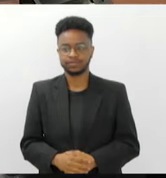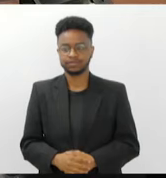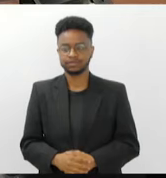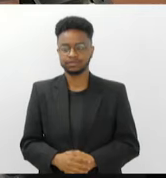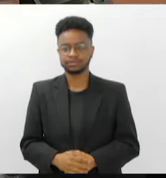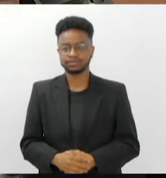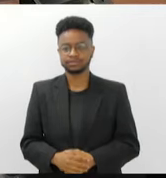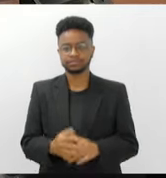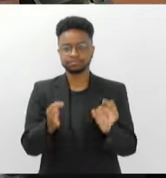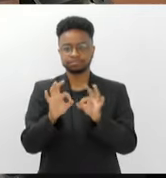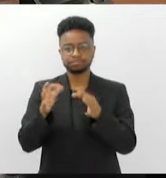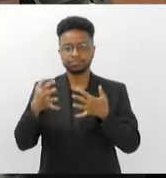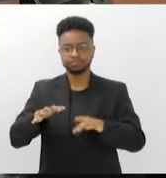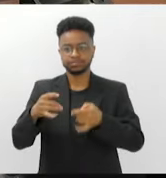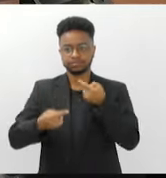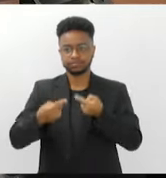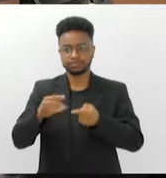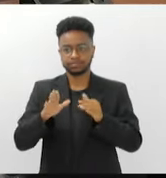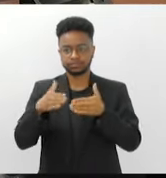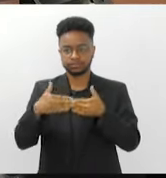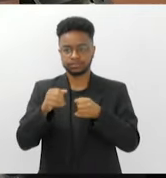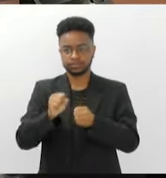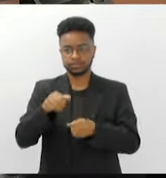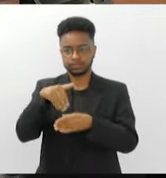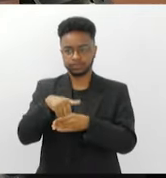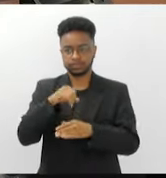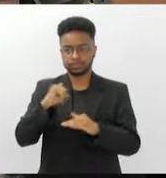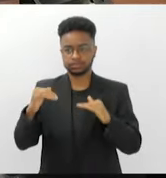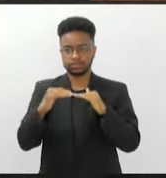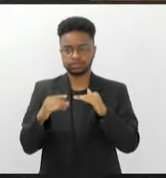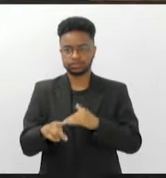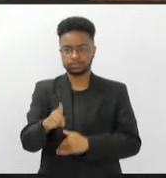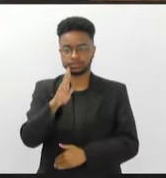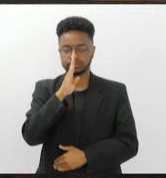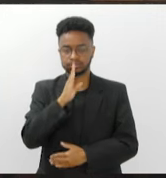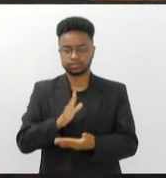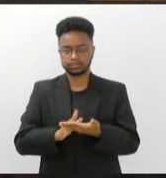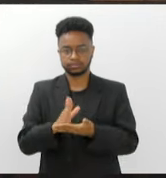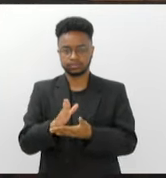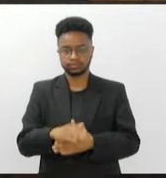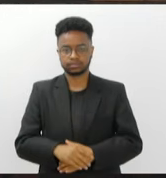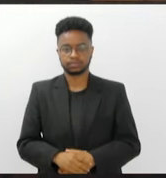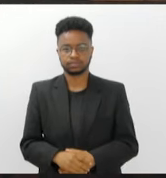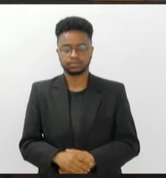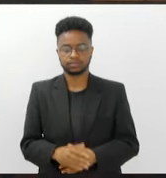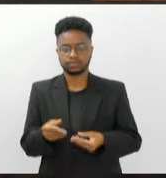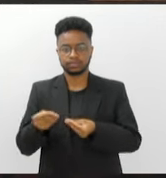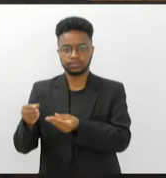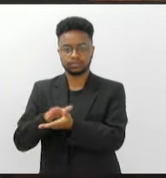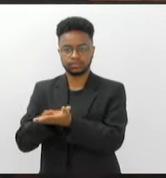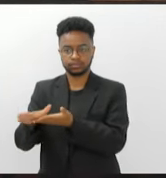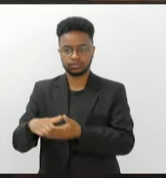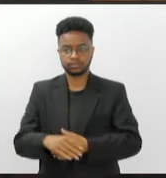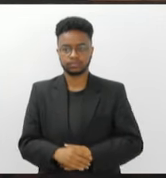Não havendo mais quem queira discutir, encerrada a discussão. Em votação, senhores que aprovam, permaneçam como estão. Aprovado, vai a